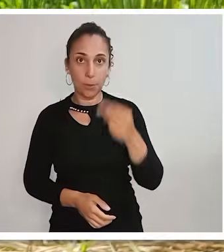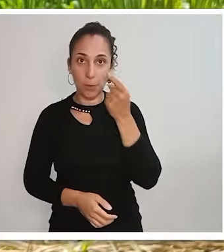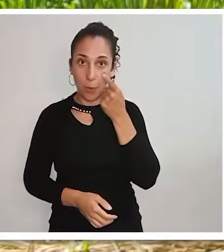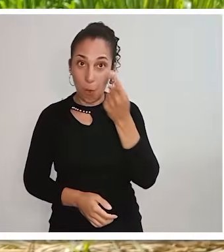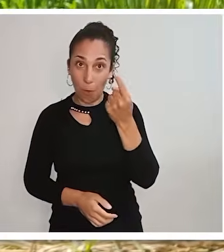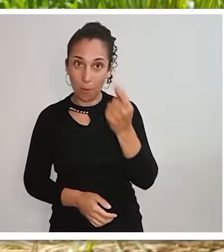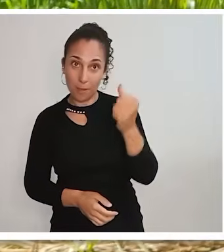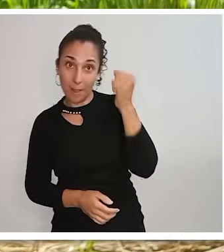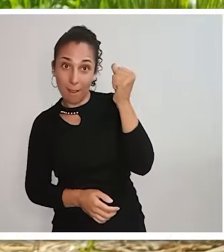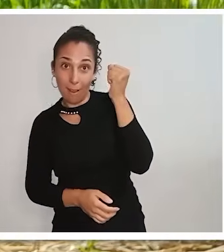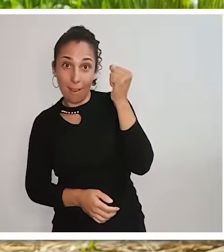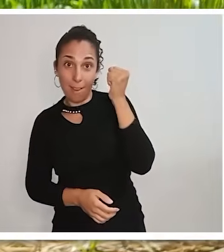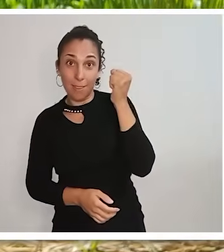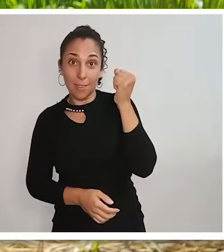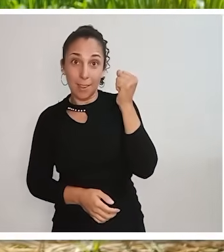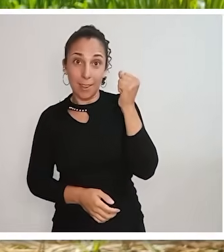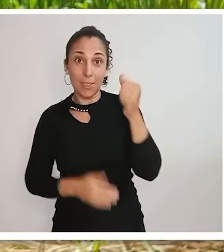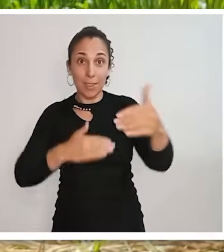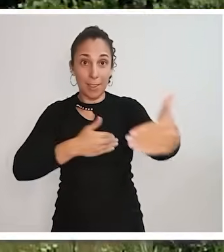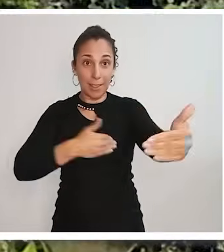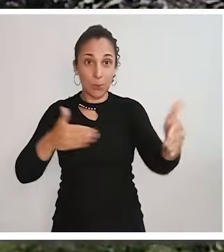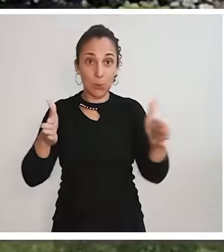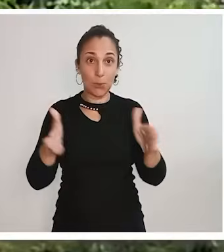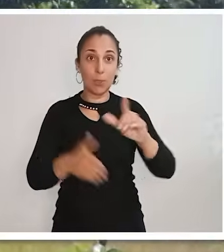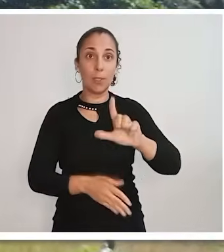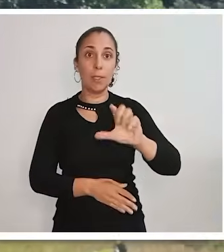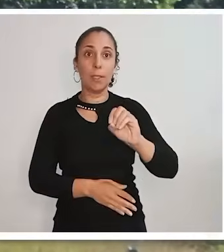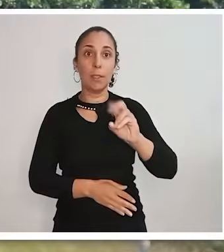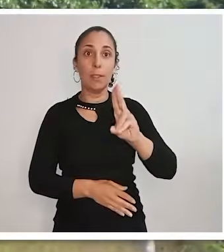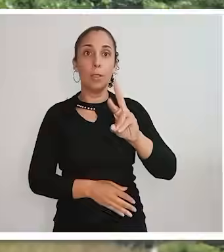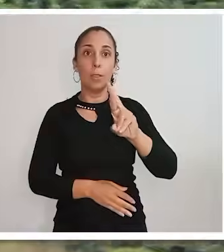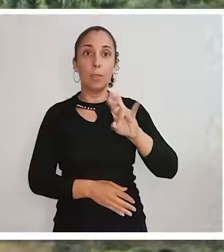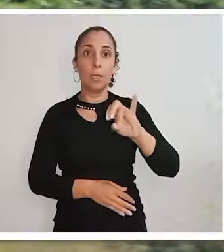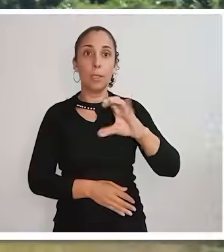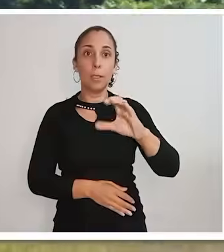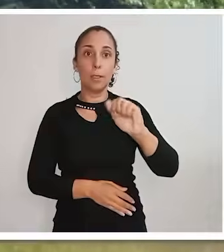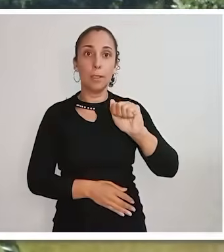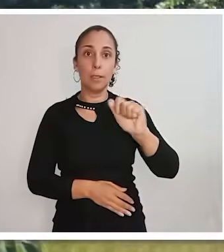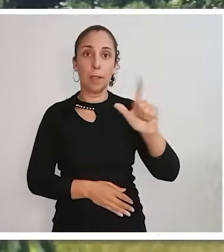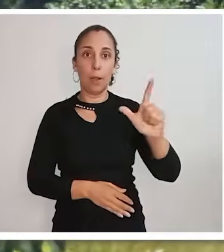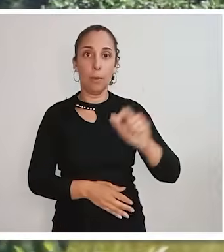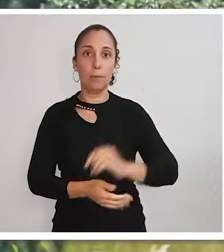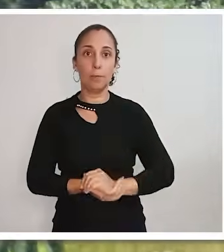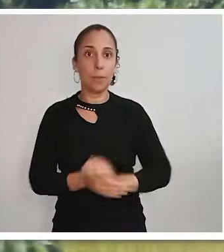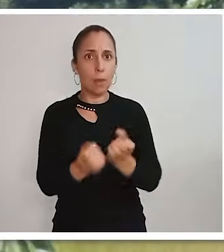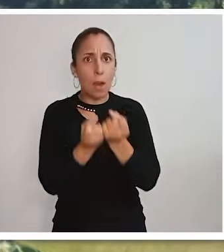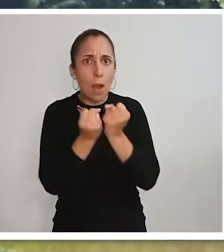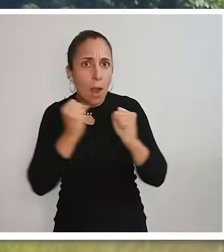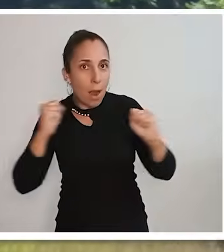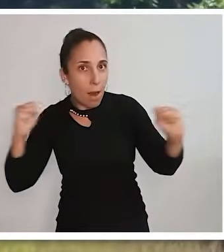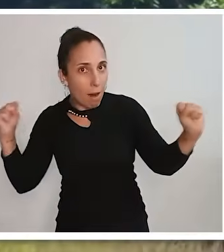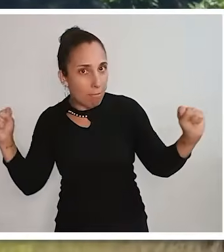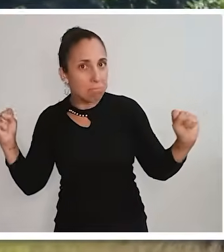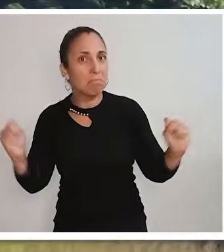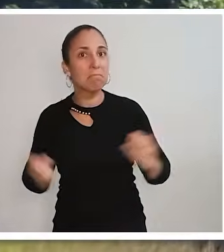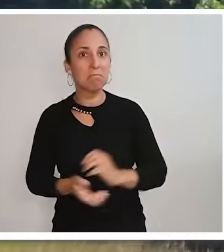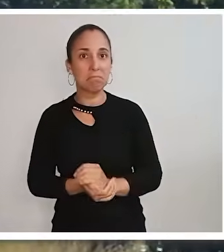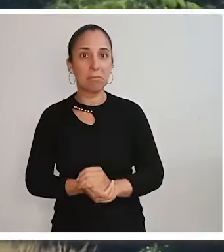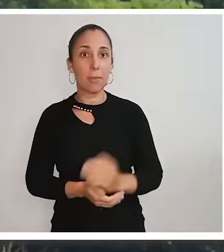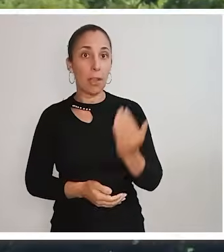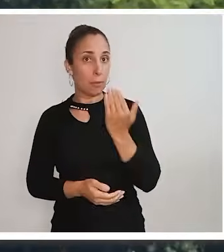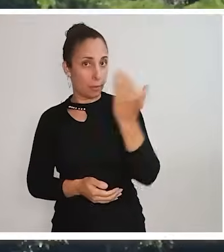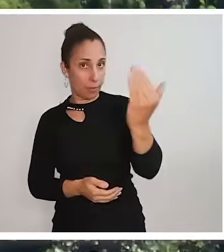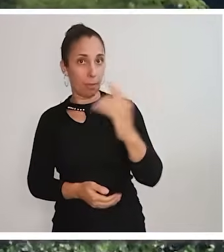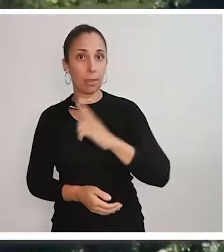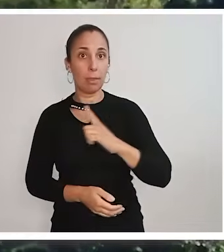1,5 km daquele curvão, aqui atrás, ó, esse aqui é o dique de Louriçal. Gigante, né? Pois é,